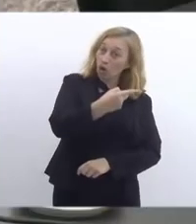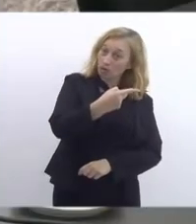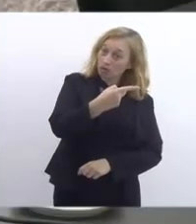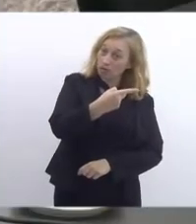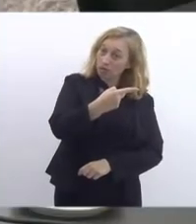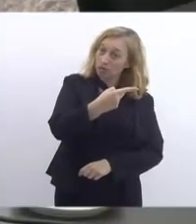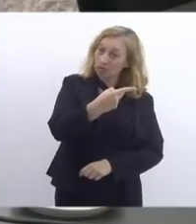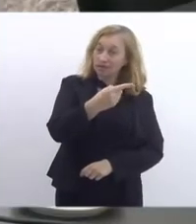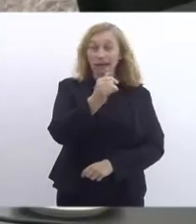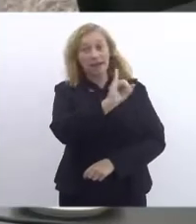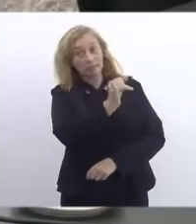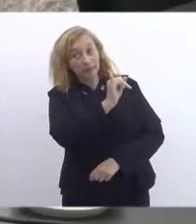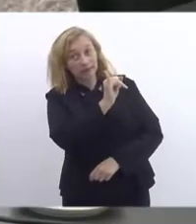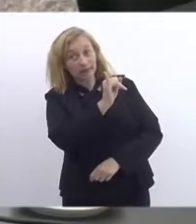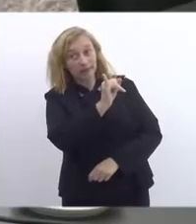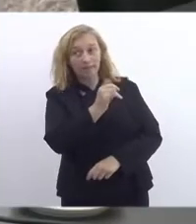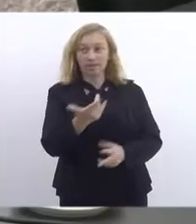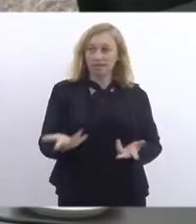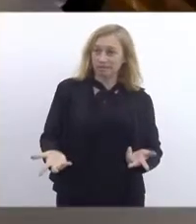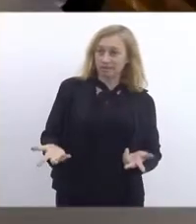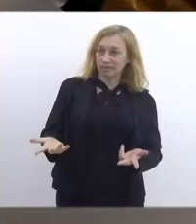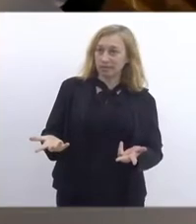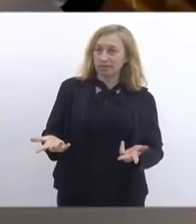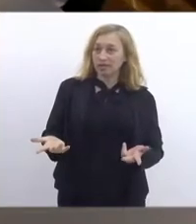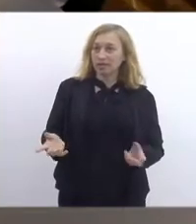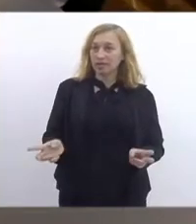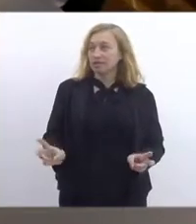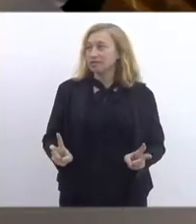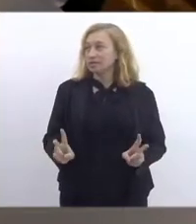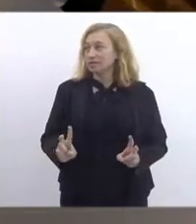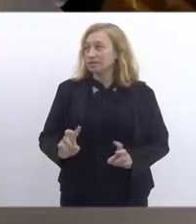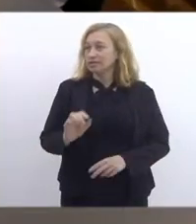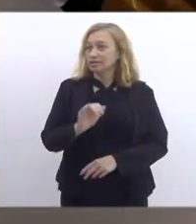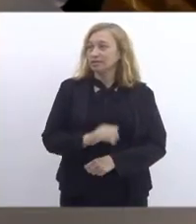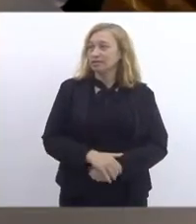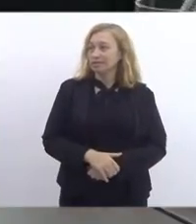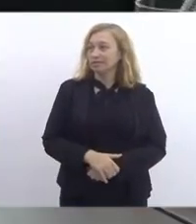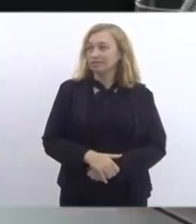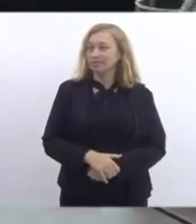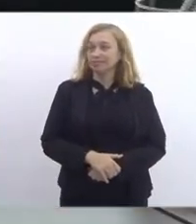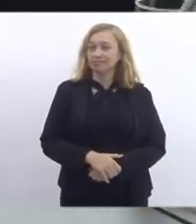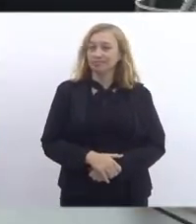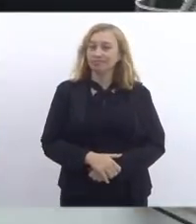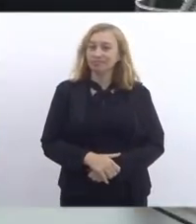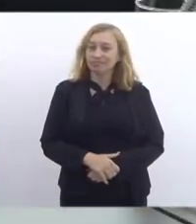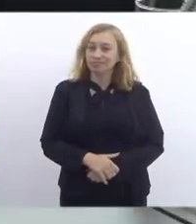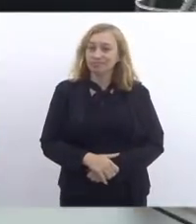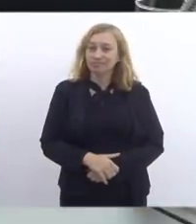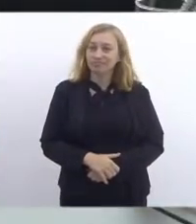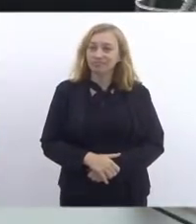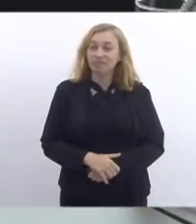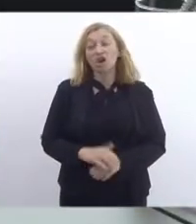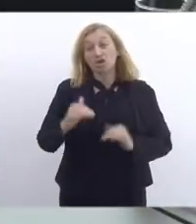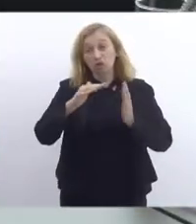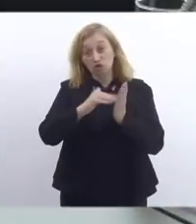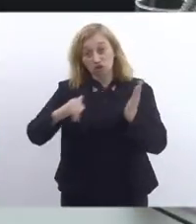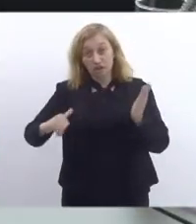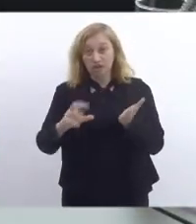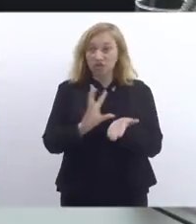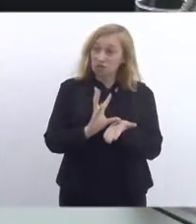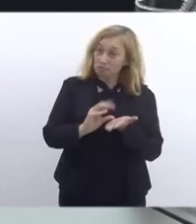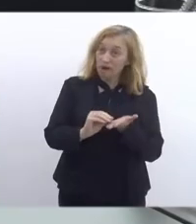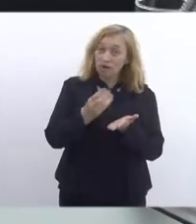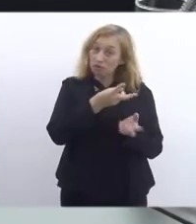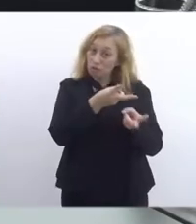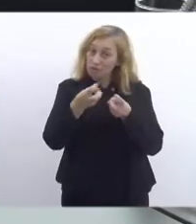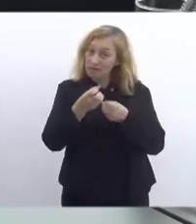Viu, Luiz? É. Relatoria o sua. De Ipanema eu acho que até uma lei minha, tem impressão. Mas aí eu vou retirar de pauta. Você dá uma